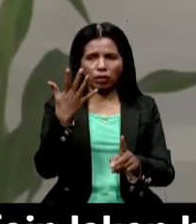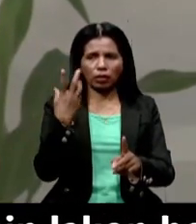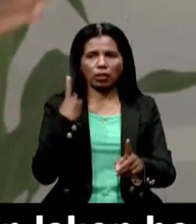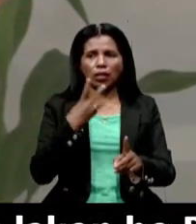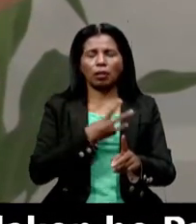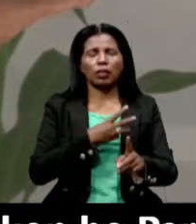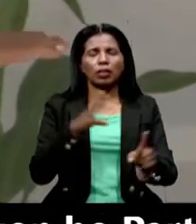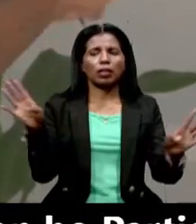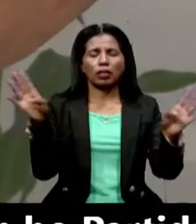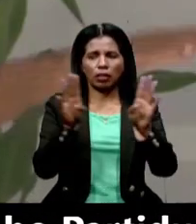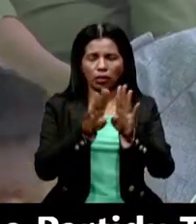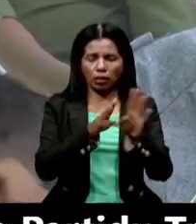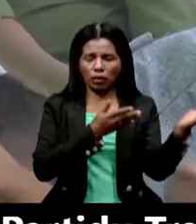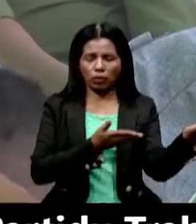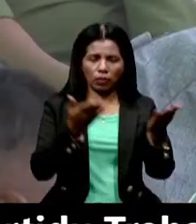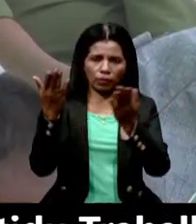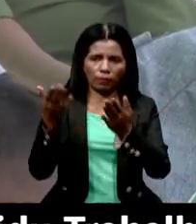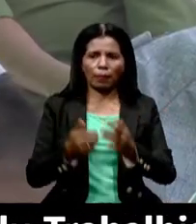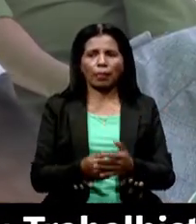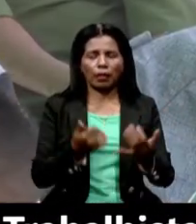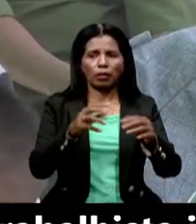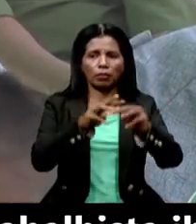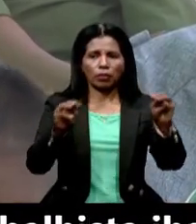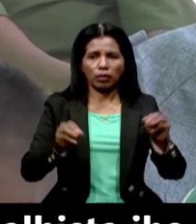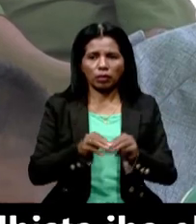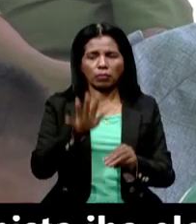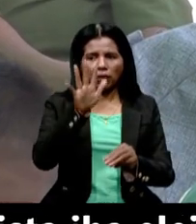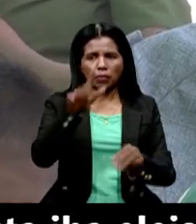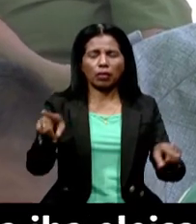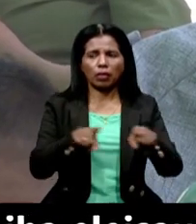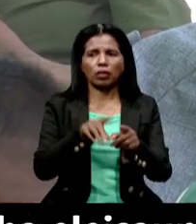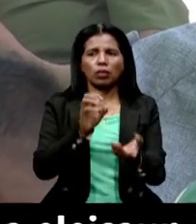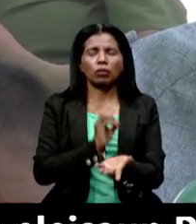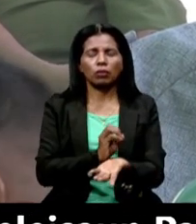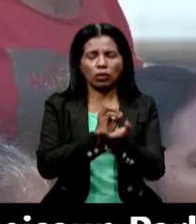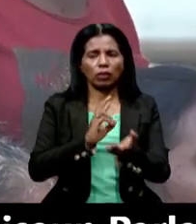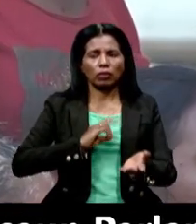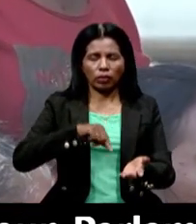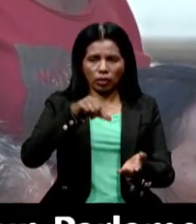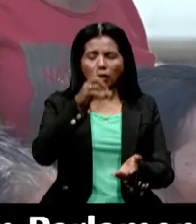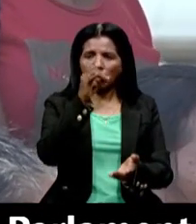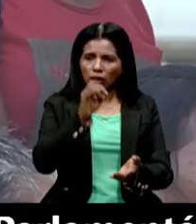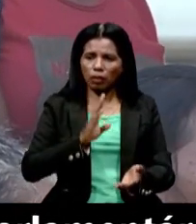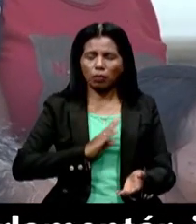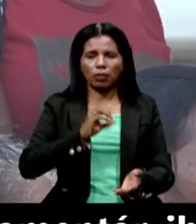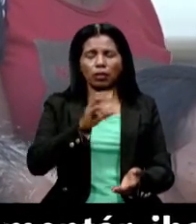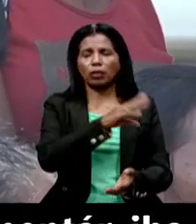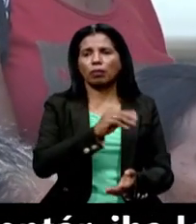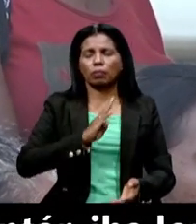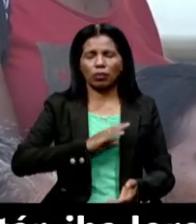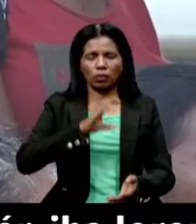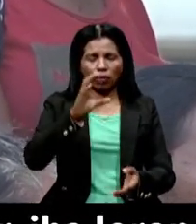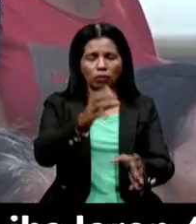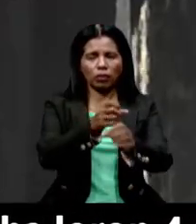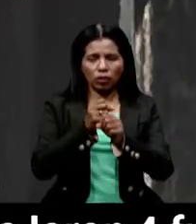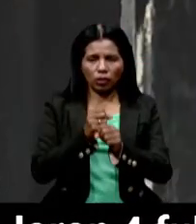tudo, a tamo na, Dadaung ne munisipiu lima Hanesan, Raewa, Vikeke, Dili, Bobonaro, no Baukau, makulia